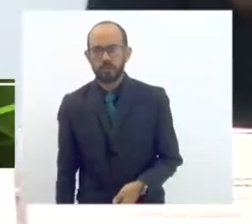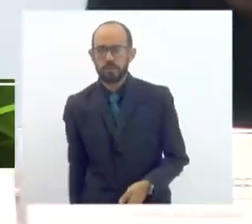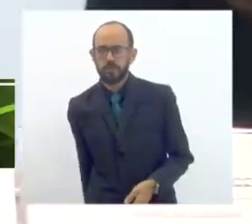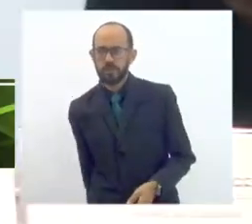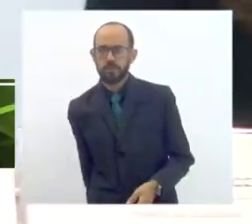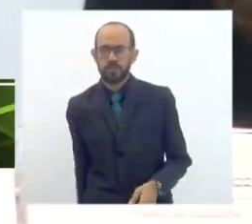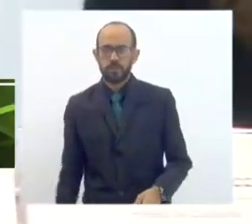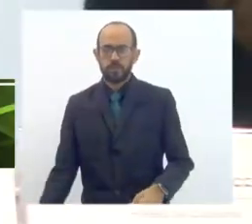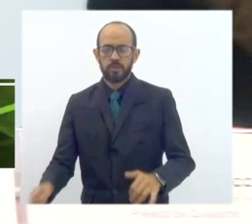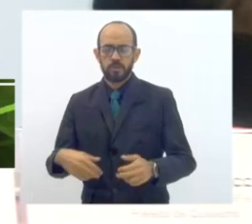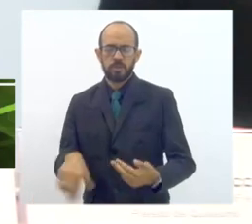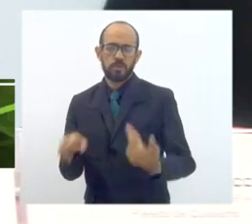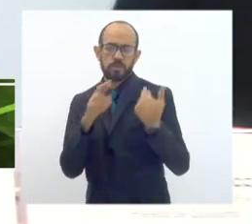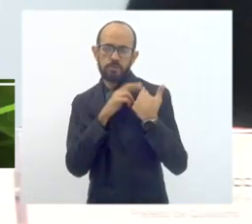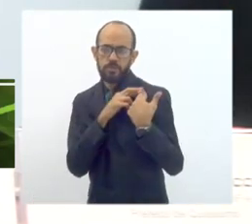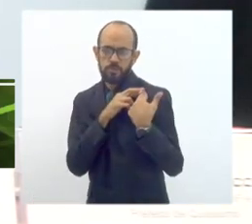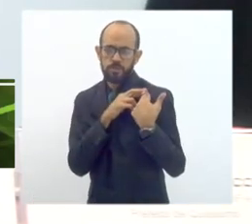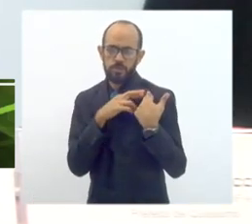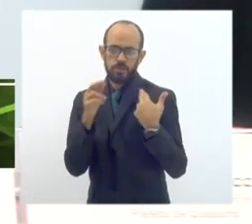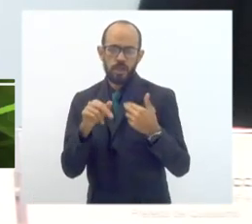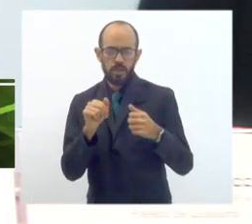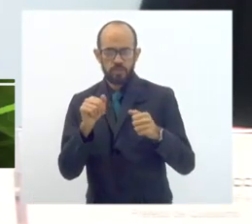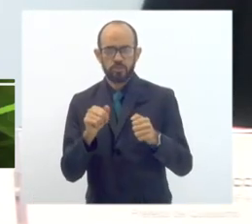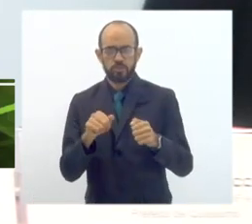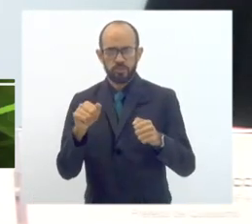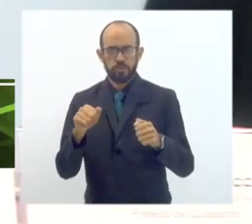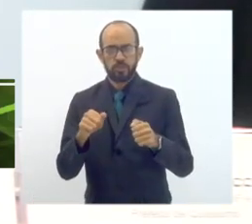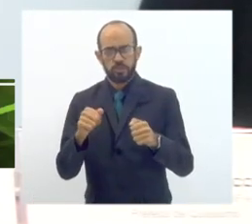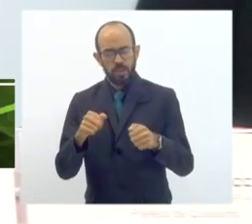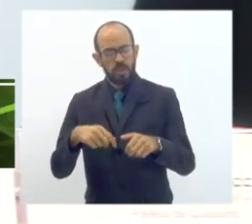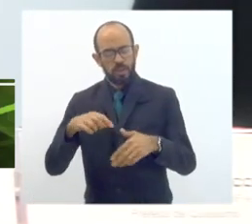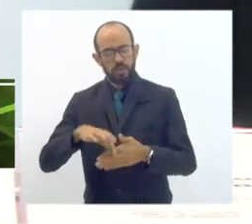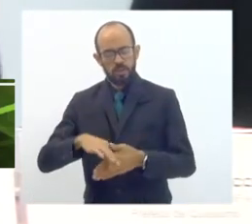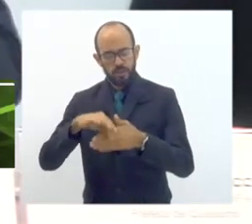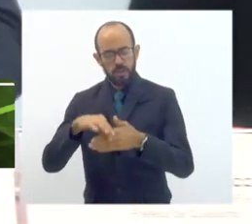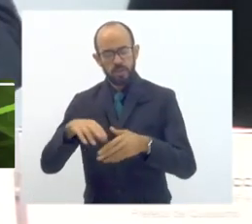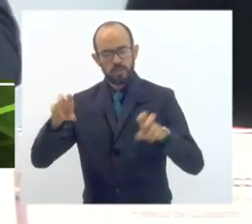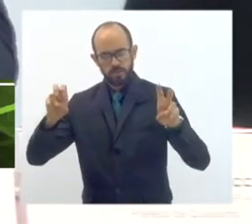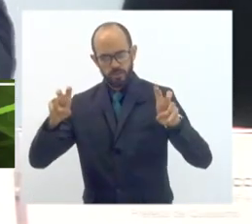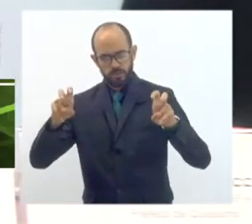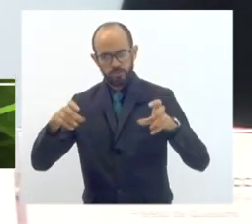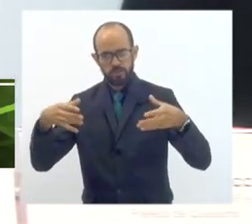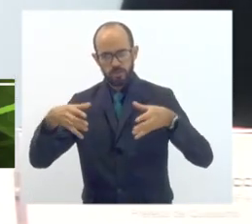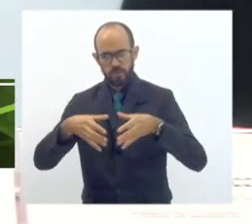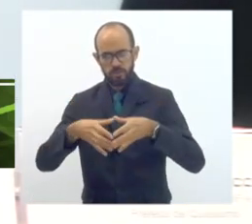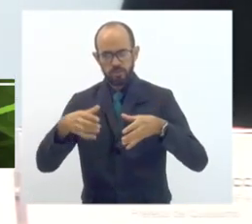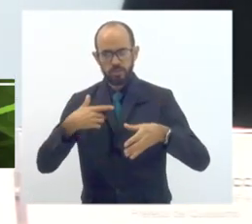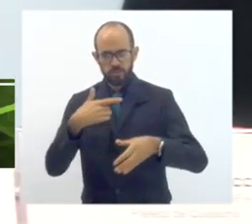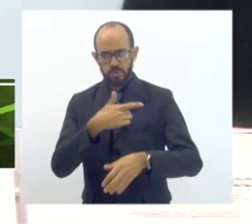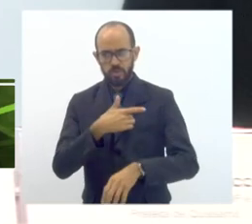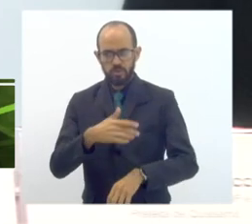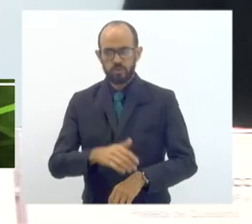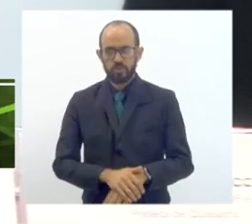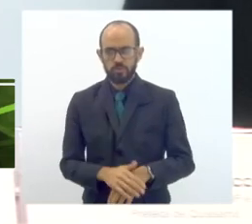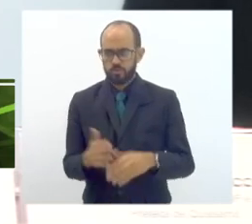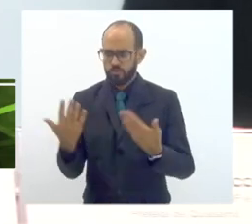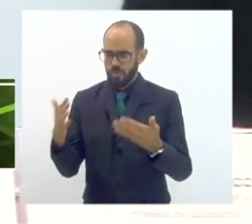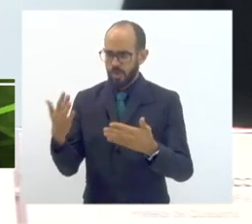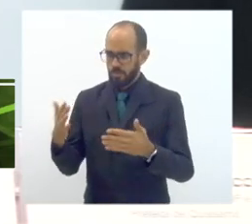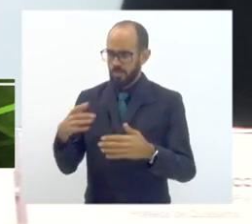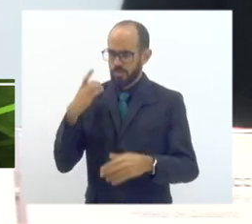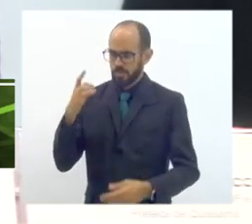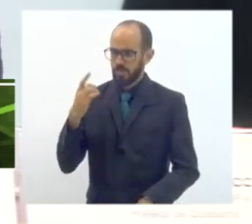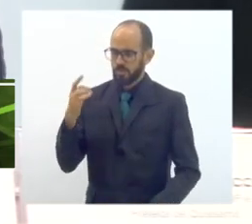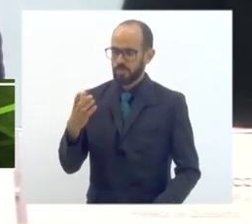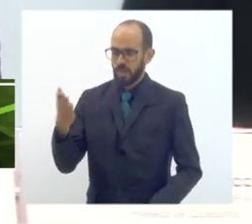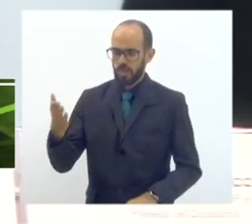essa grande responsabilidade à frente desse assunto na Comissão de Saúde. Então, parabéns, deputado.